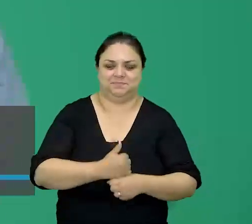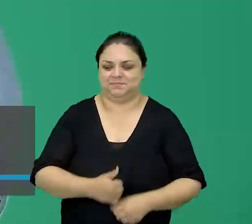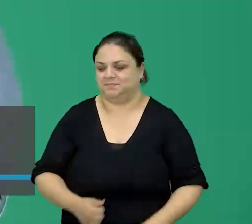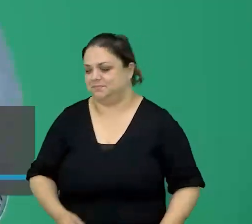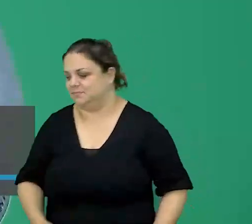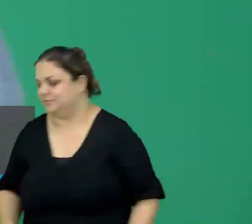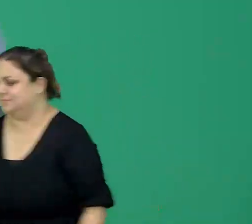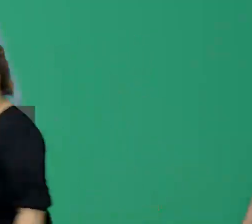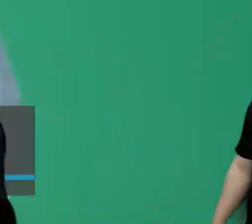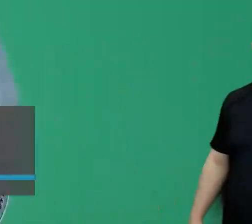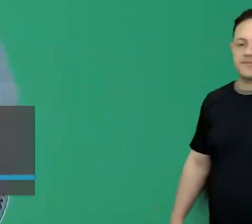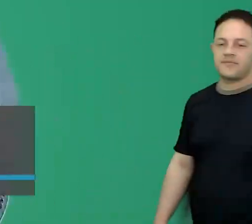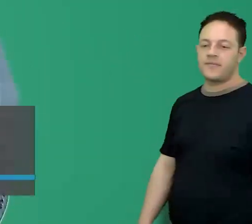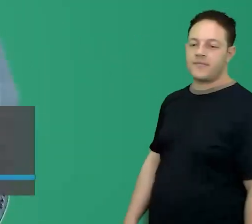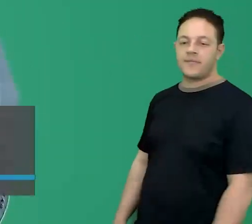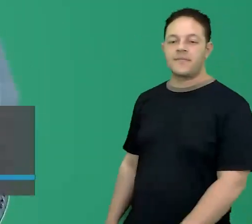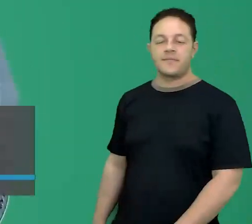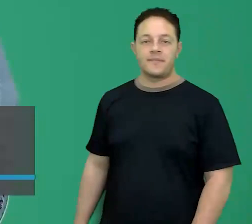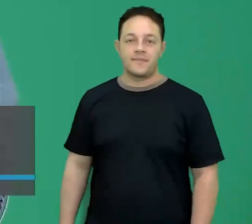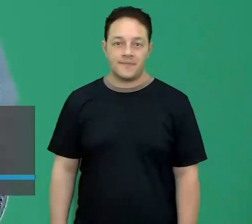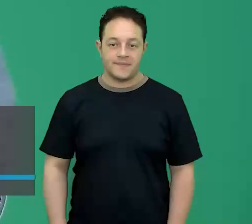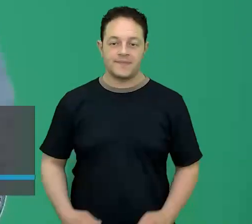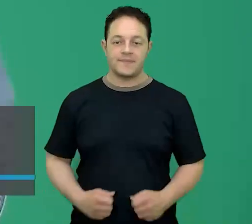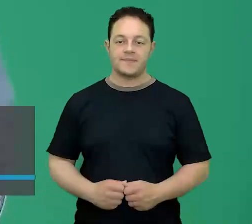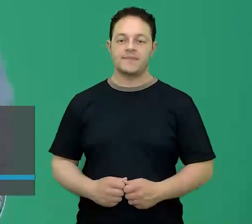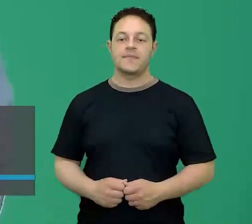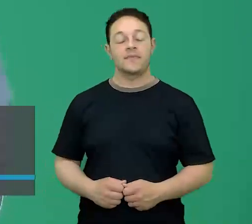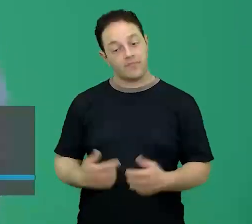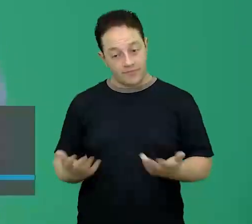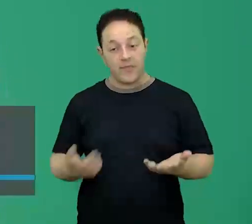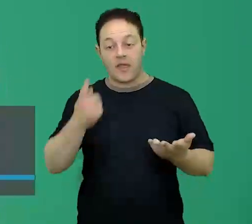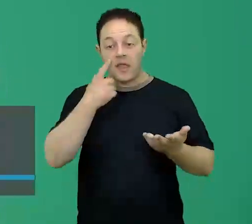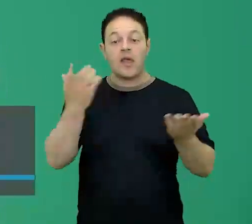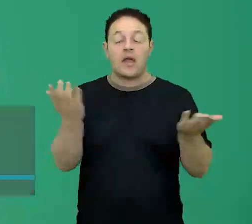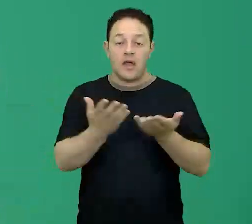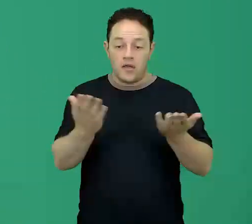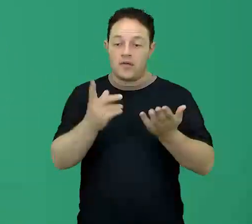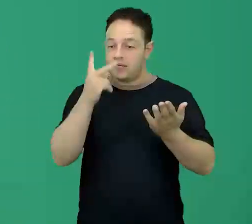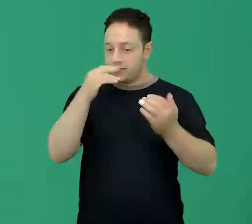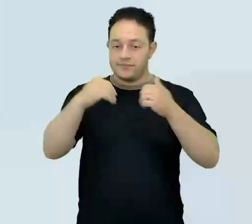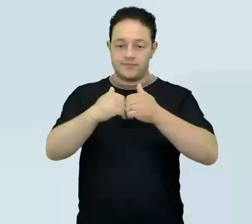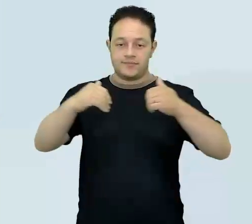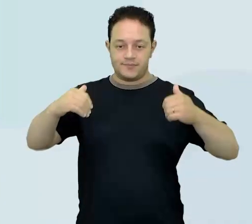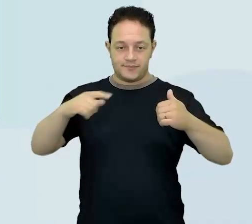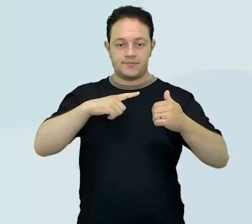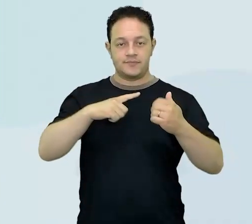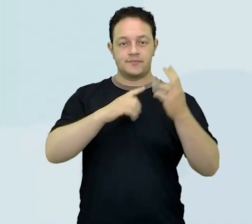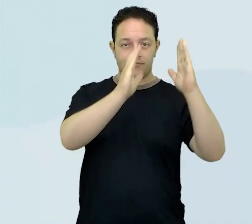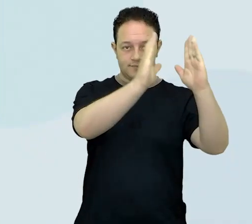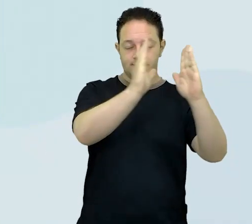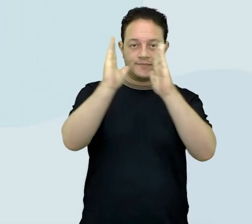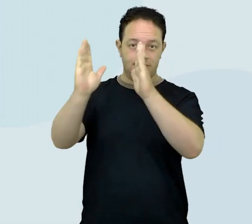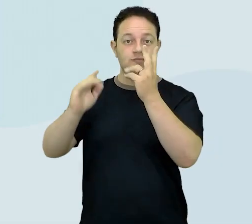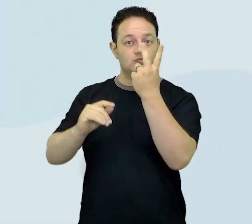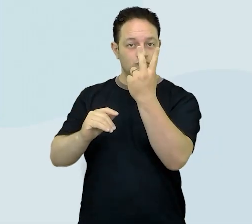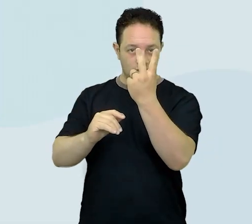Vamos avançar mais um pouquinho na nossa tela. Bora lá. Bem, agora separando então em duas tabelas aqui para vocês, eu separei,